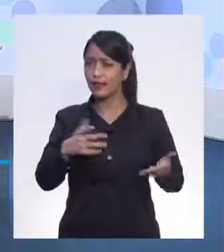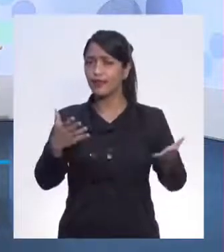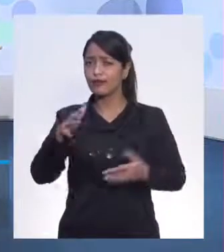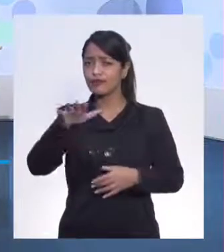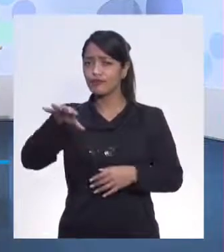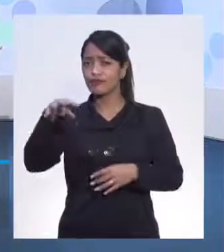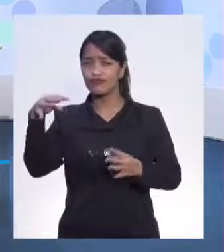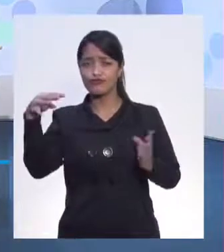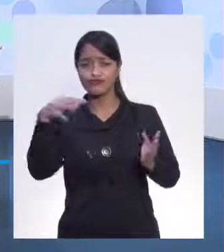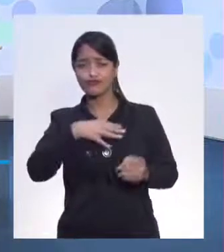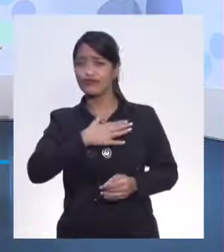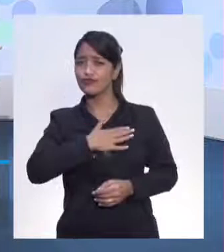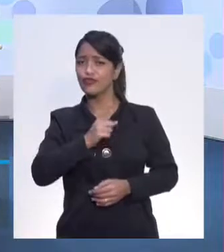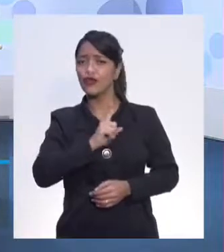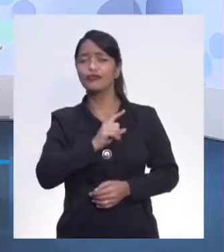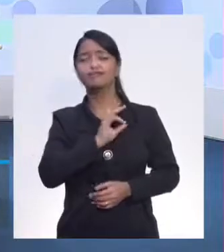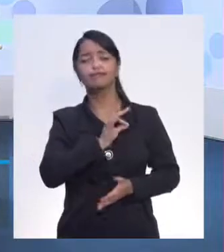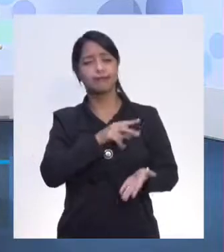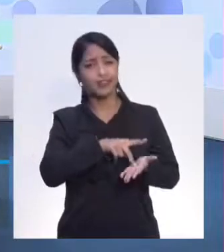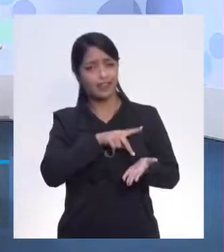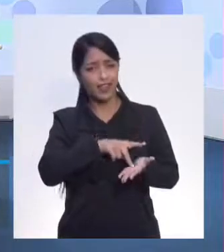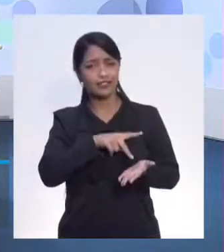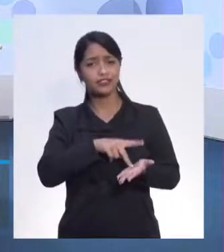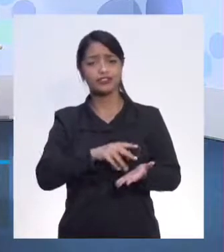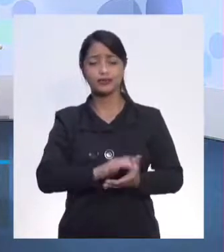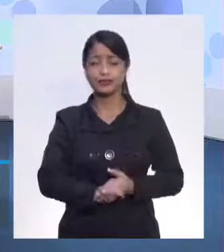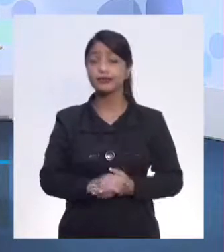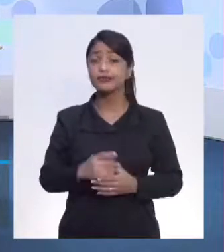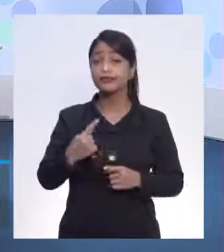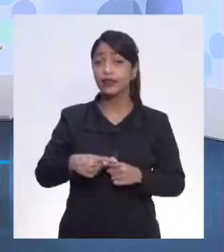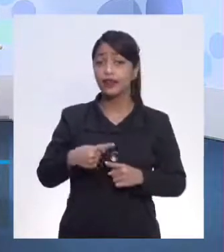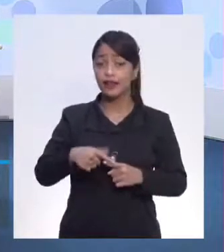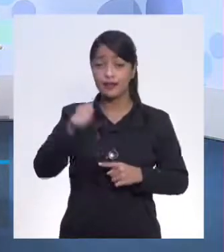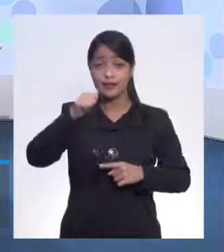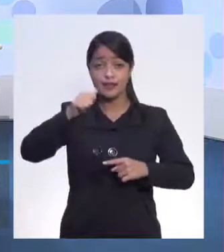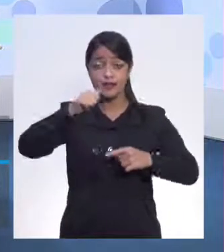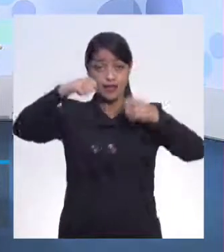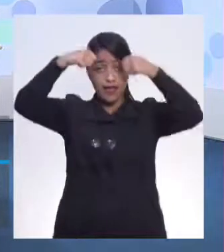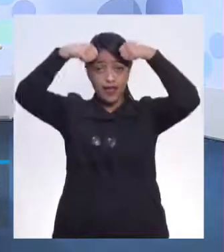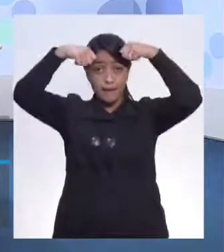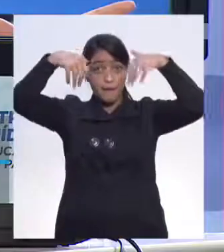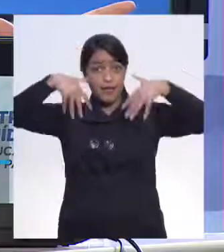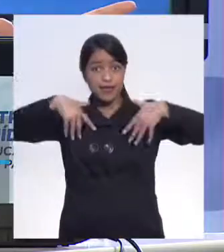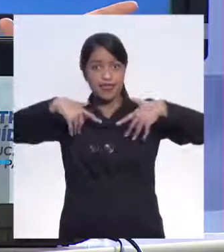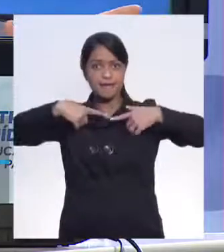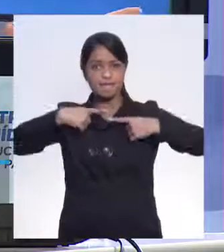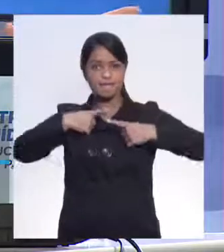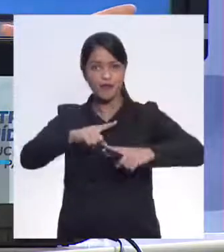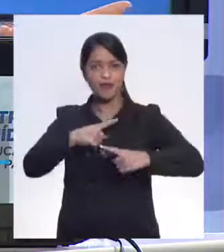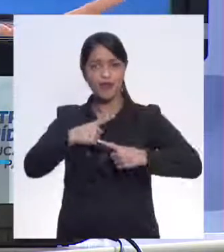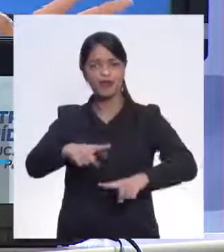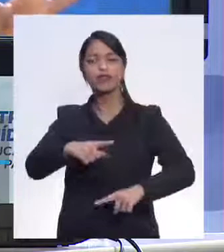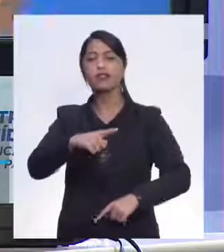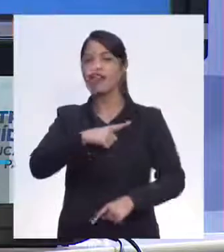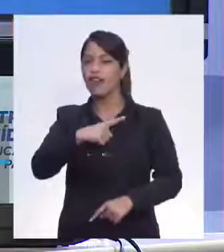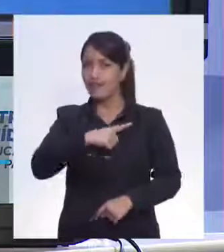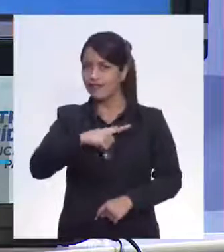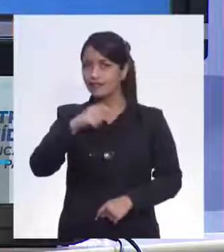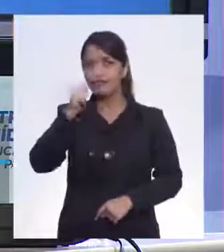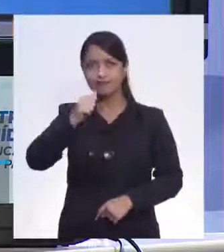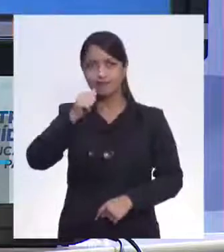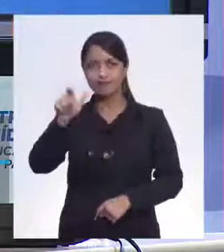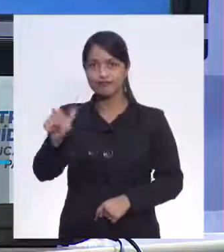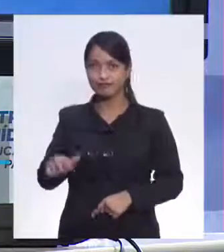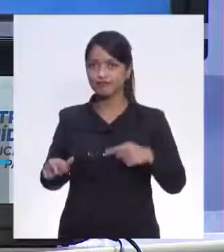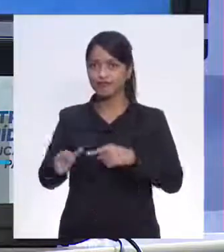É Com verdade. certeza. Estaria. É porque a Emília também, de fato, ela era uma provocadora, não? A gente sabe. A personagem